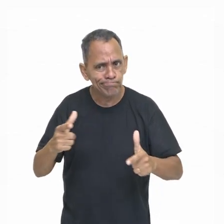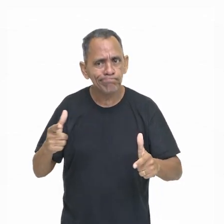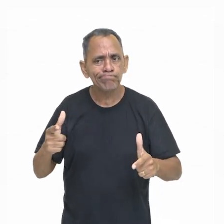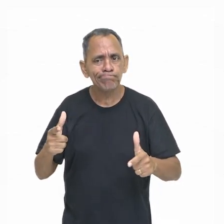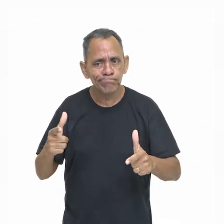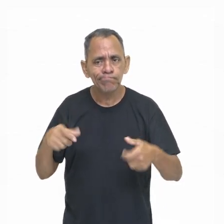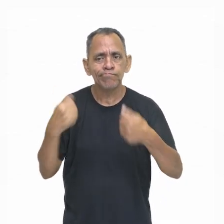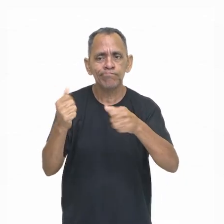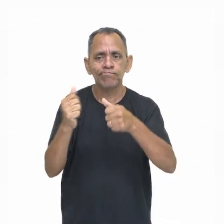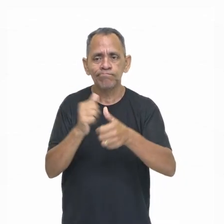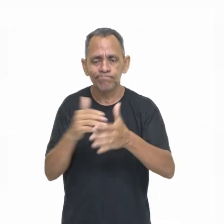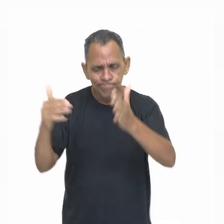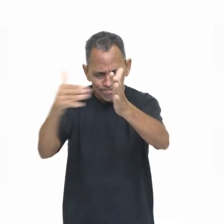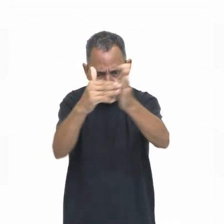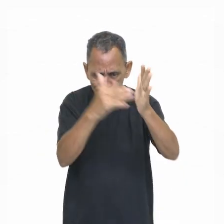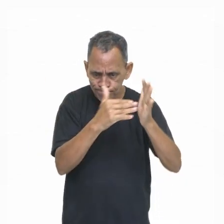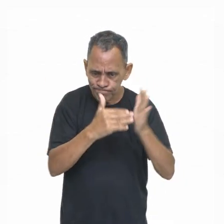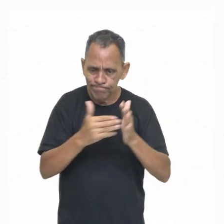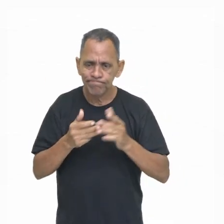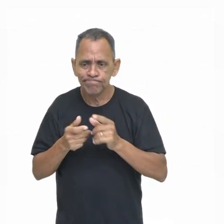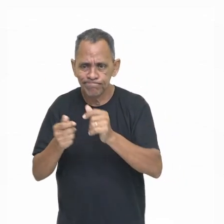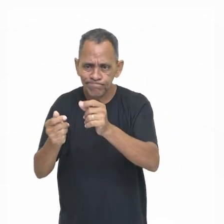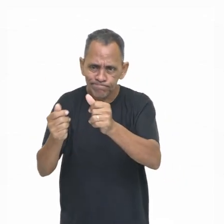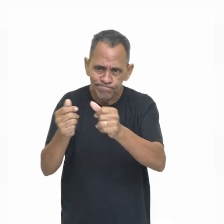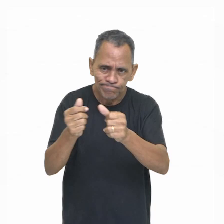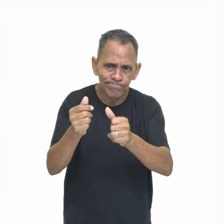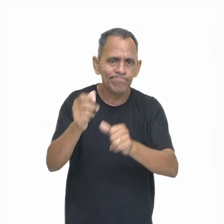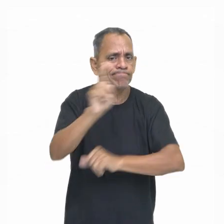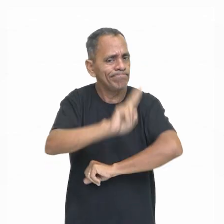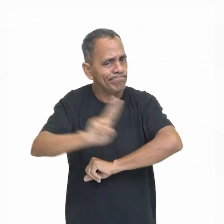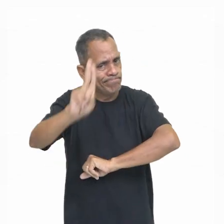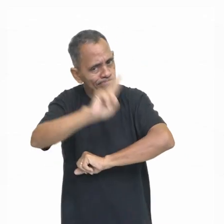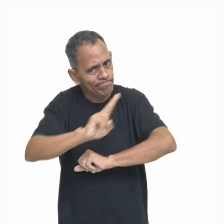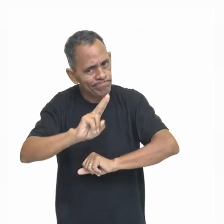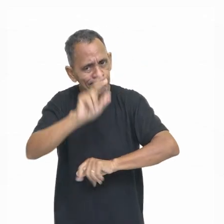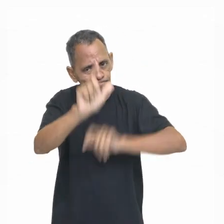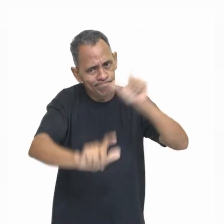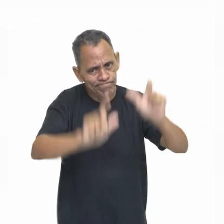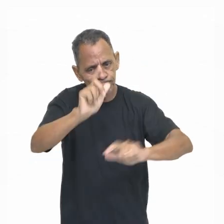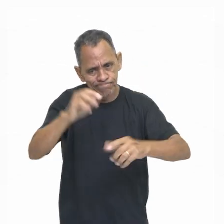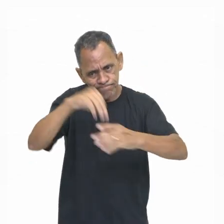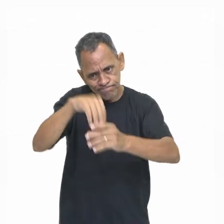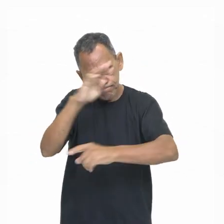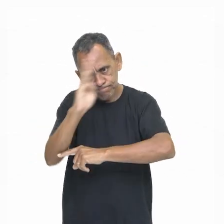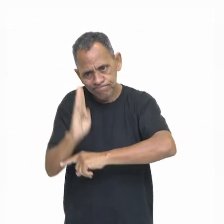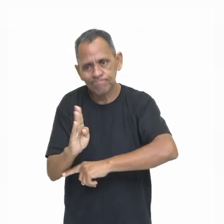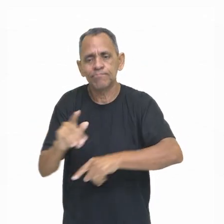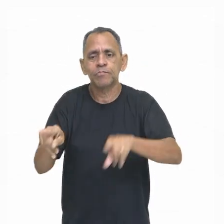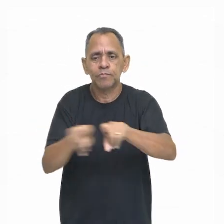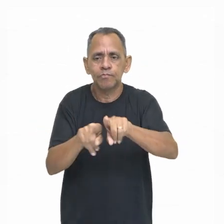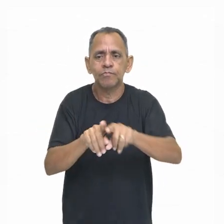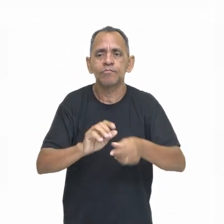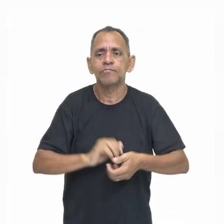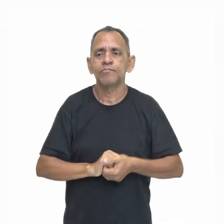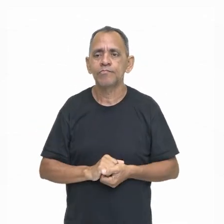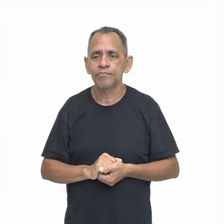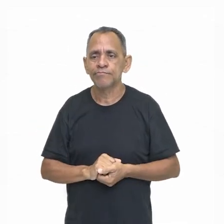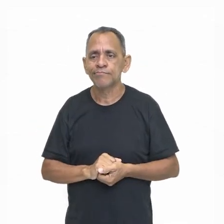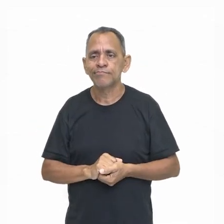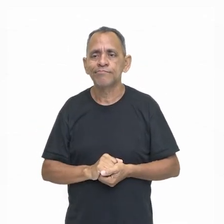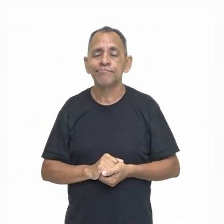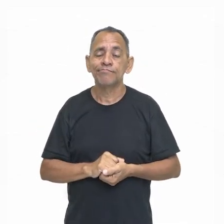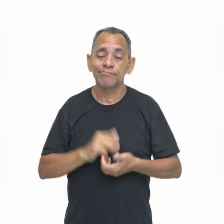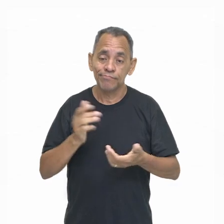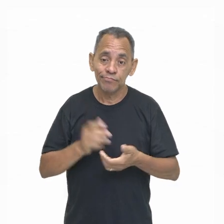estava circulando nesse momento no Brasil. Então, quanto menos dinheiro, menor é a inflação. Essa era a tentativa de fazer o confisco